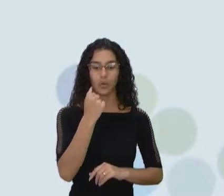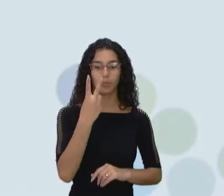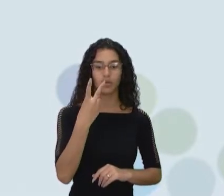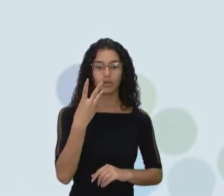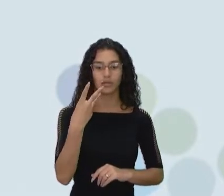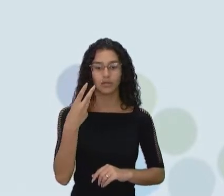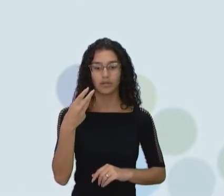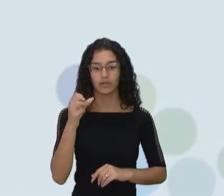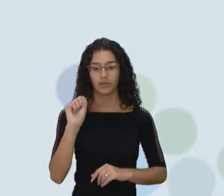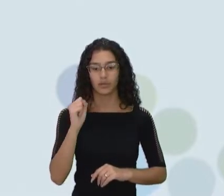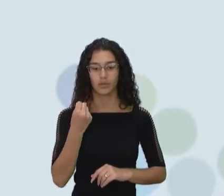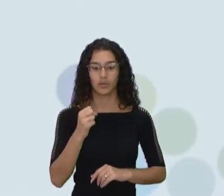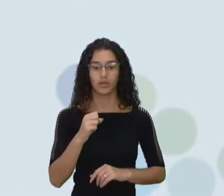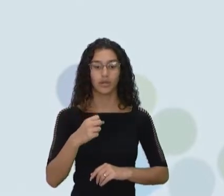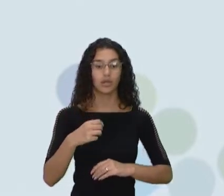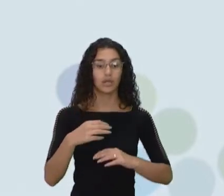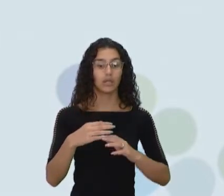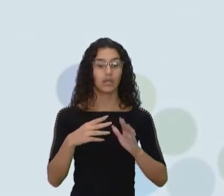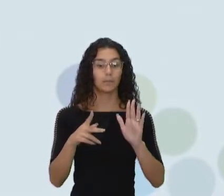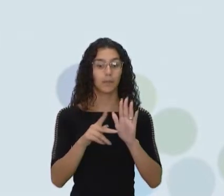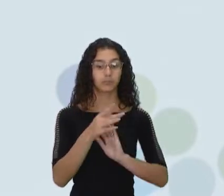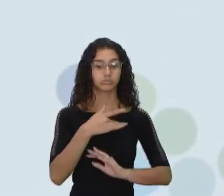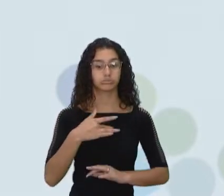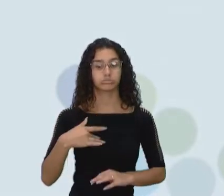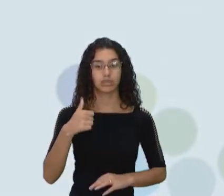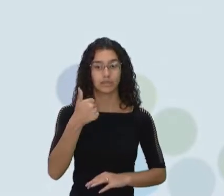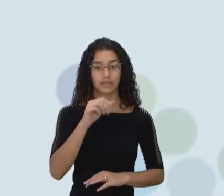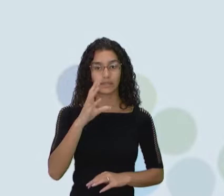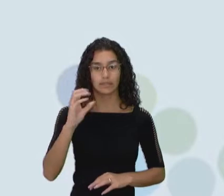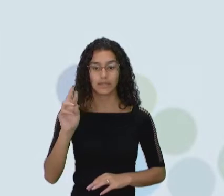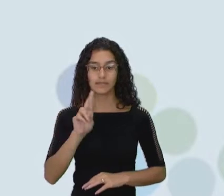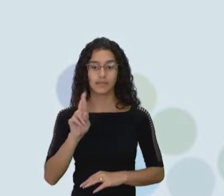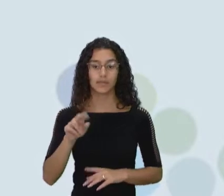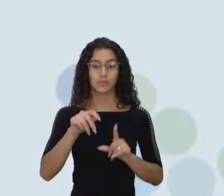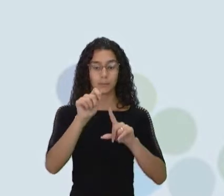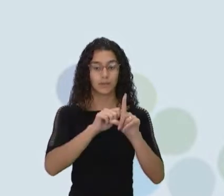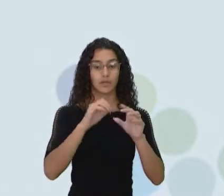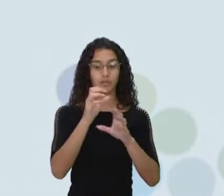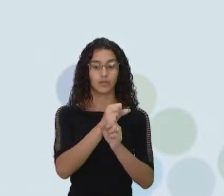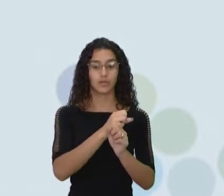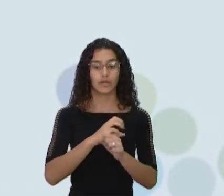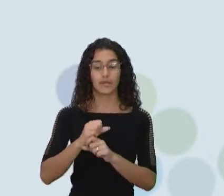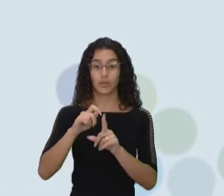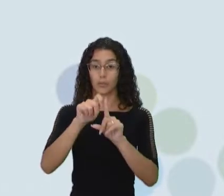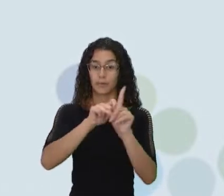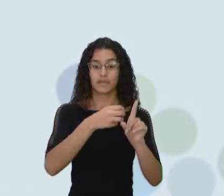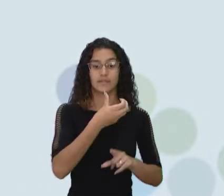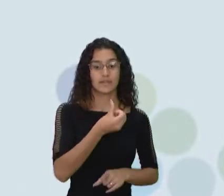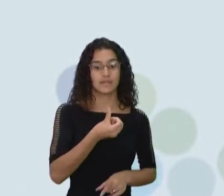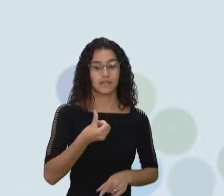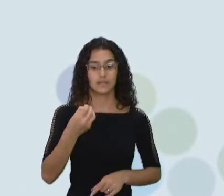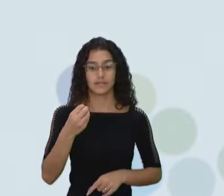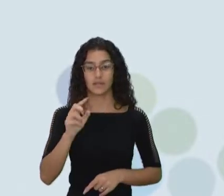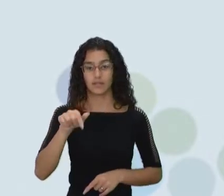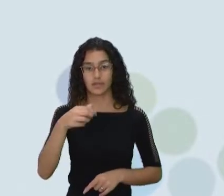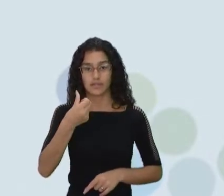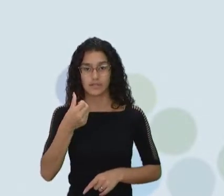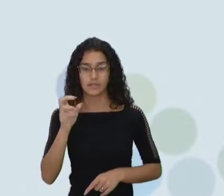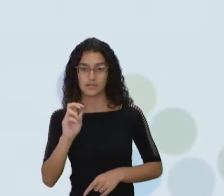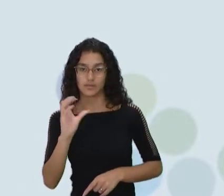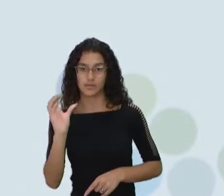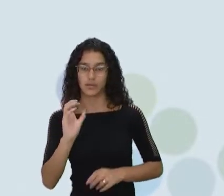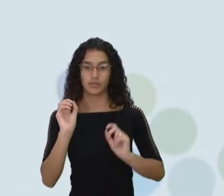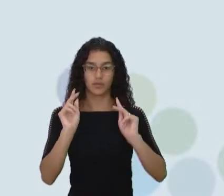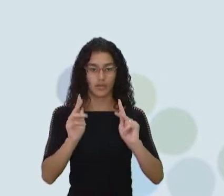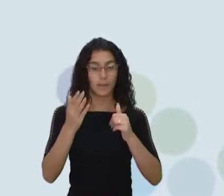R$ 238,80, higiene e saúde, R$ 110 por mês. Totalizando num mês, R$ 660,65 em média,